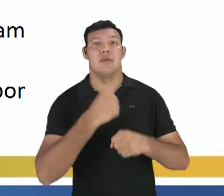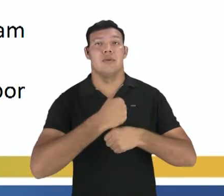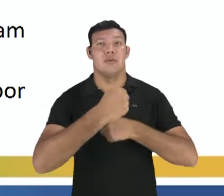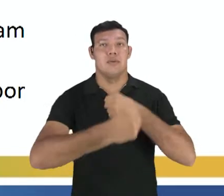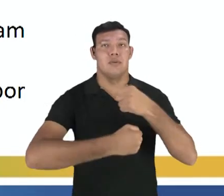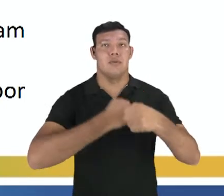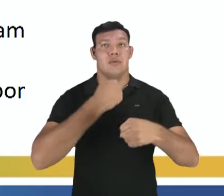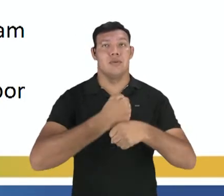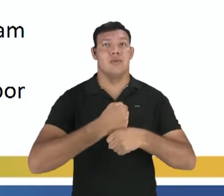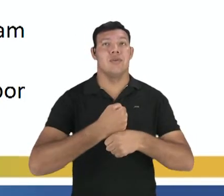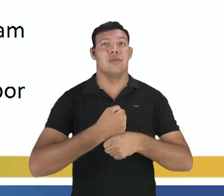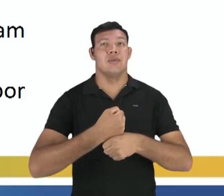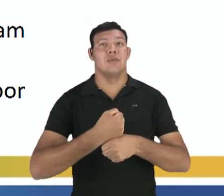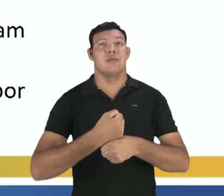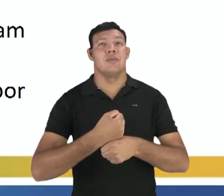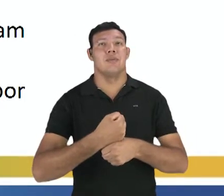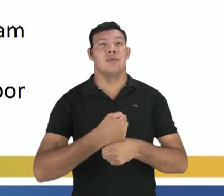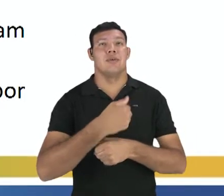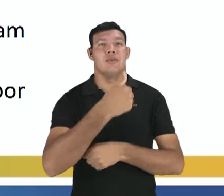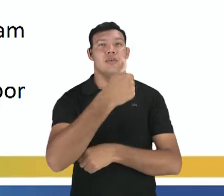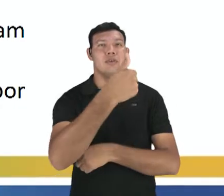1585, nasceram os filhos gêmeos,